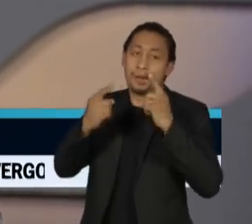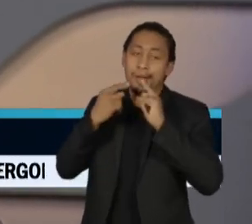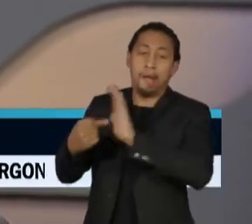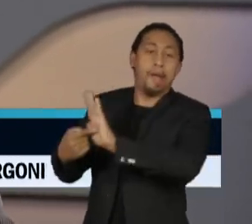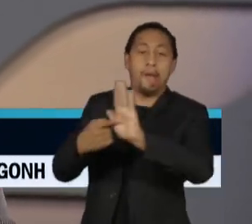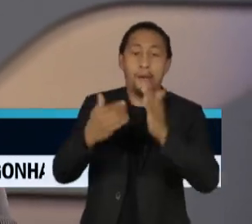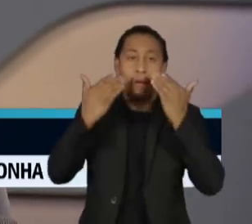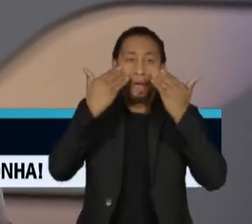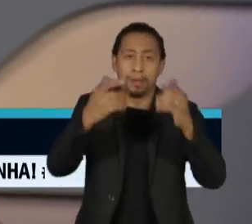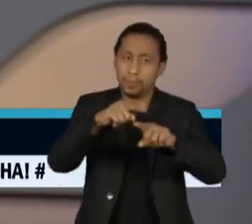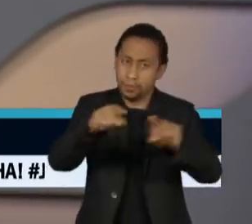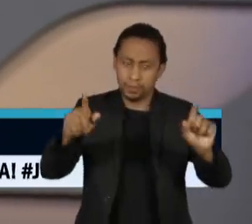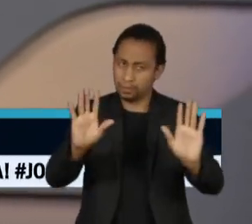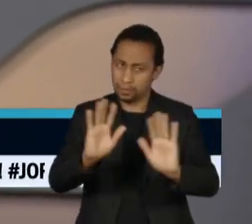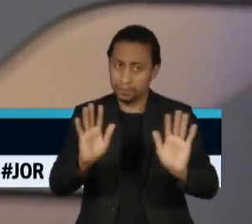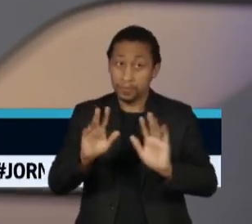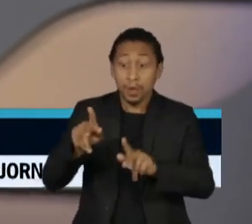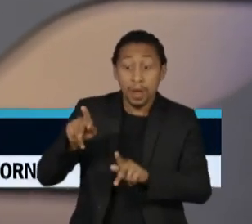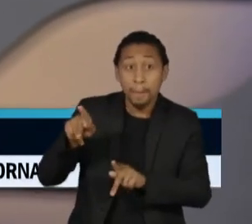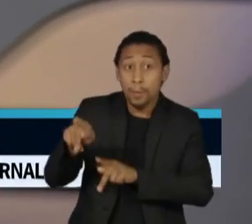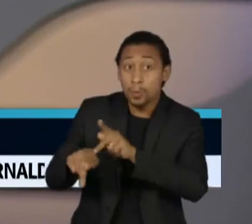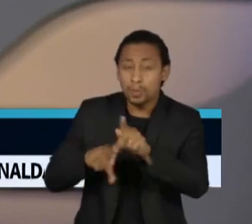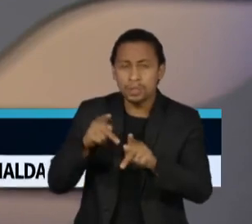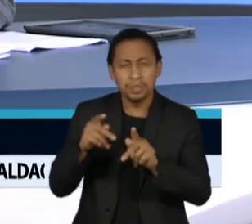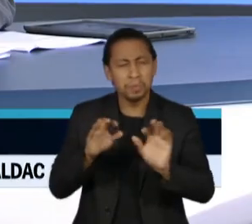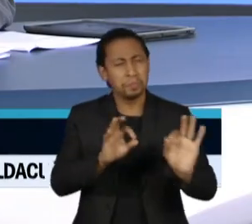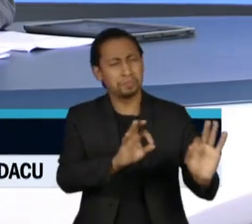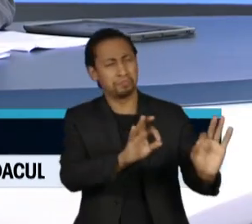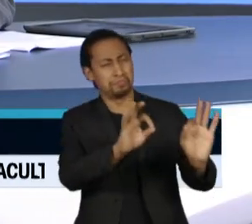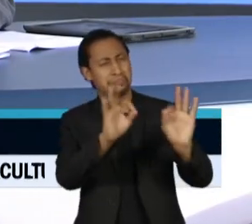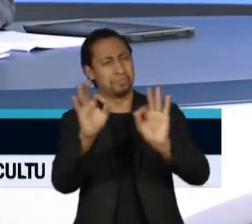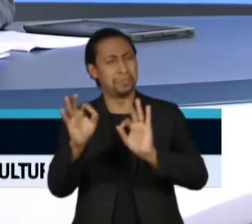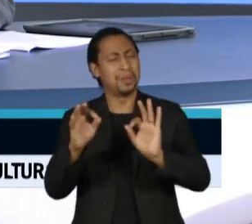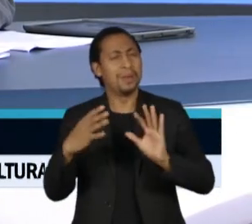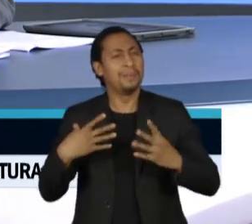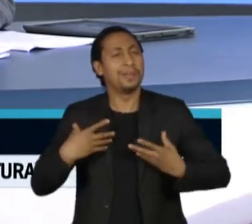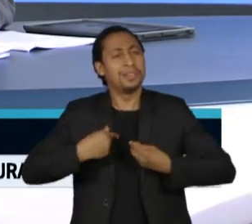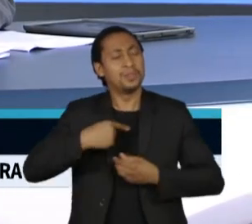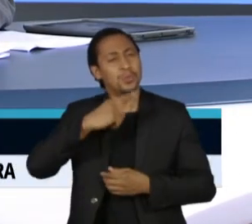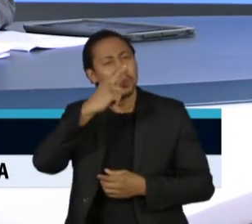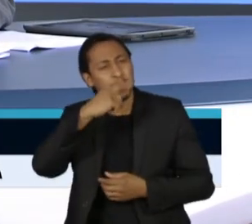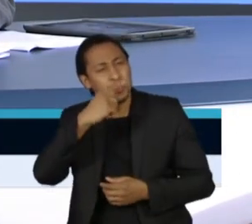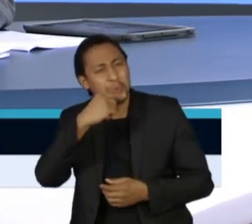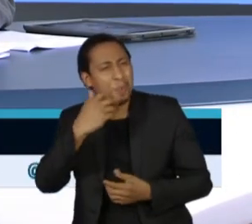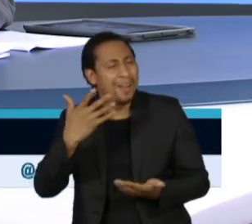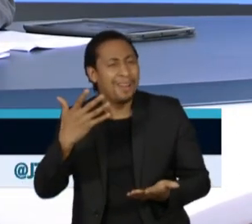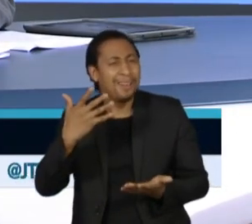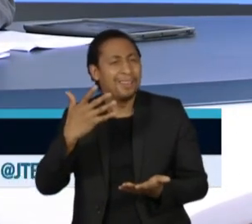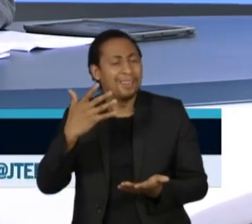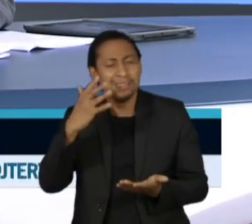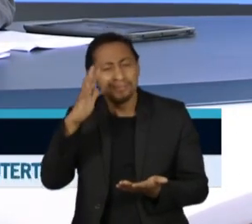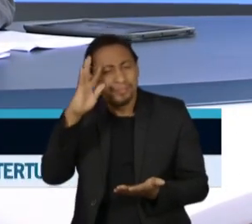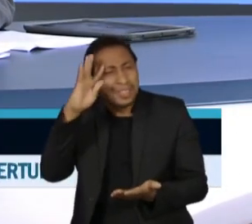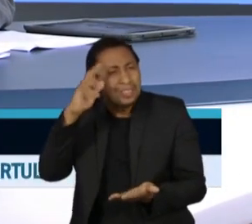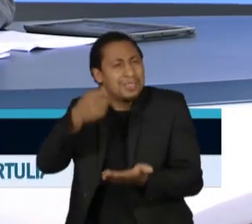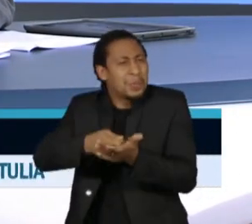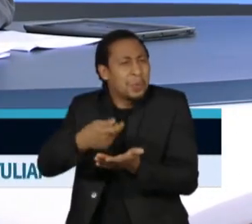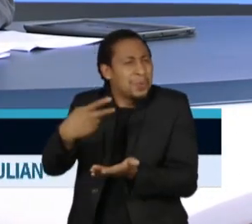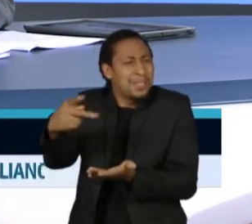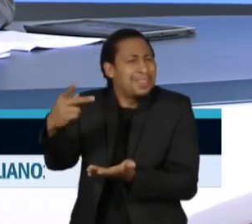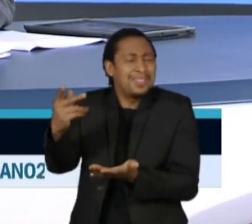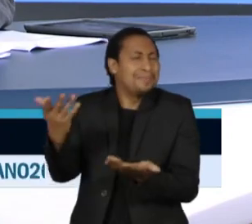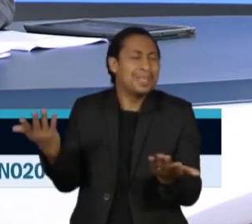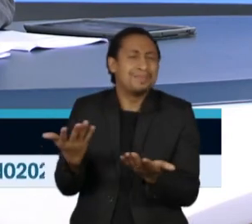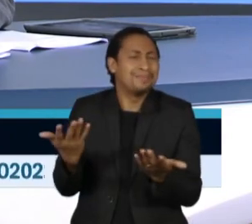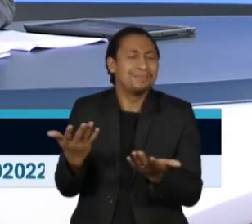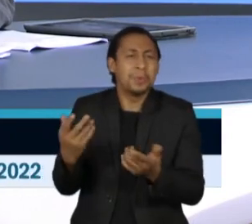pública é que o ministro Gilmar foi artífice de uma solução que caberia